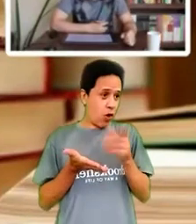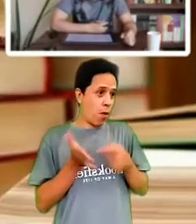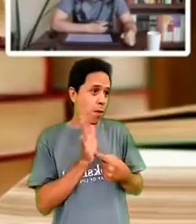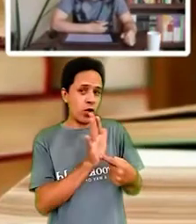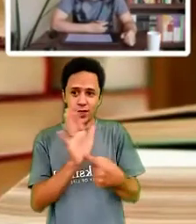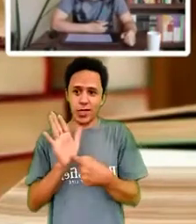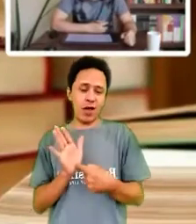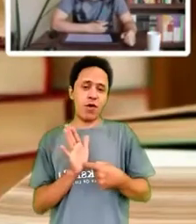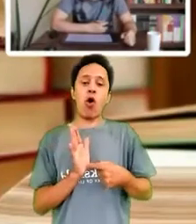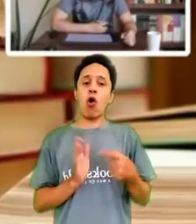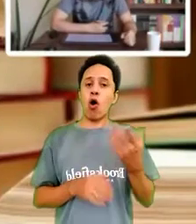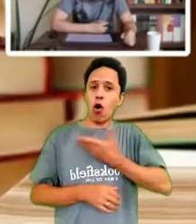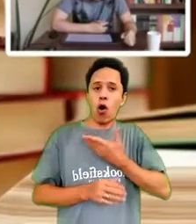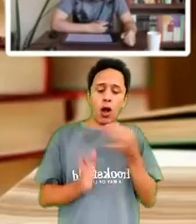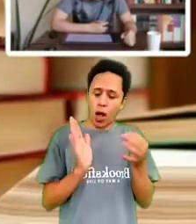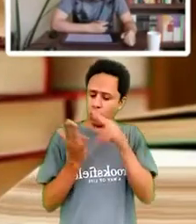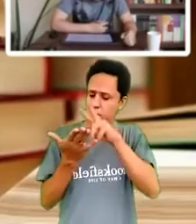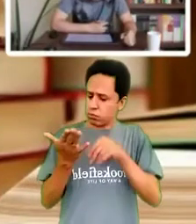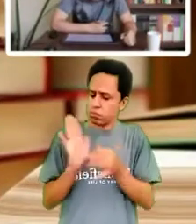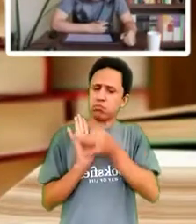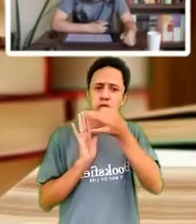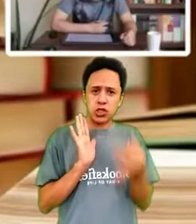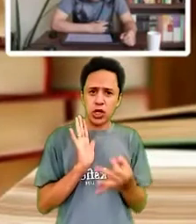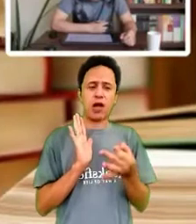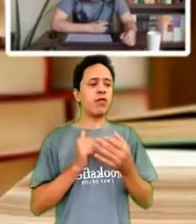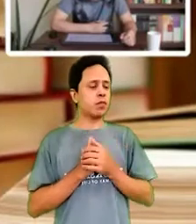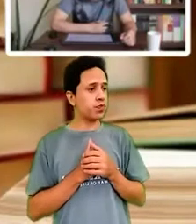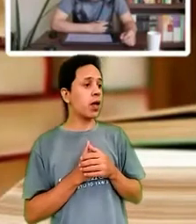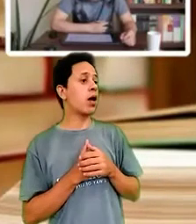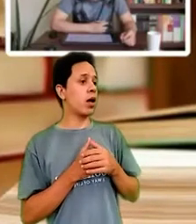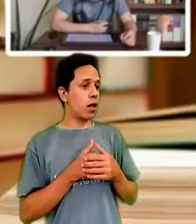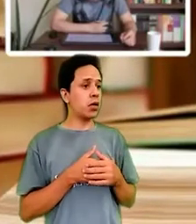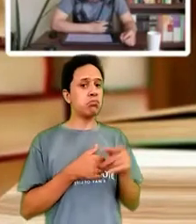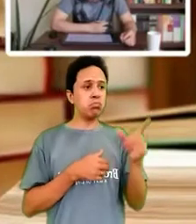e meus colegas criticavam. Eles também sacavam seus escritos e eu tomava